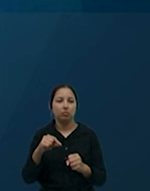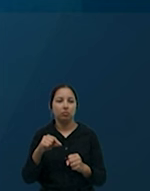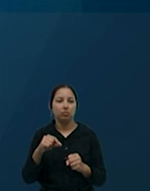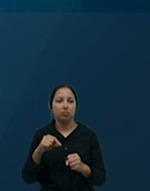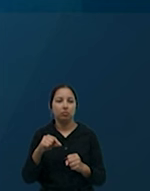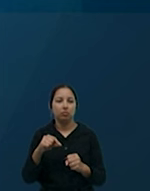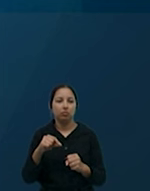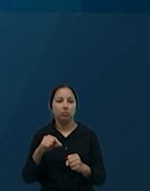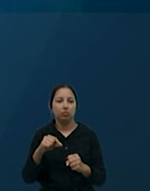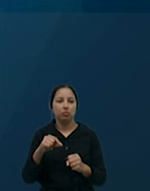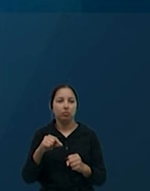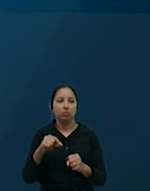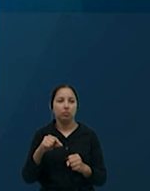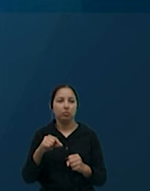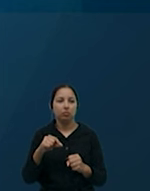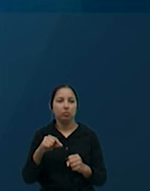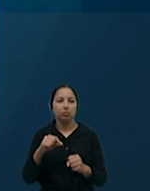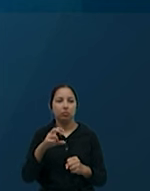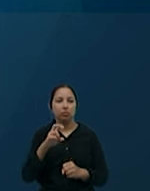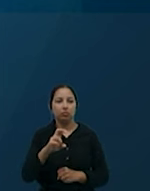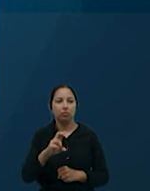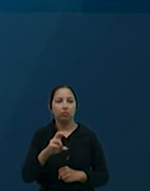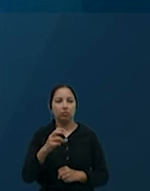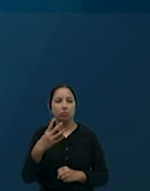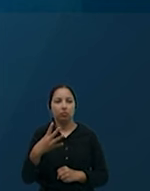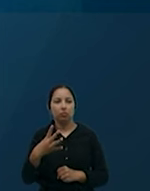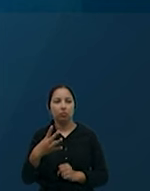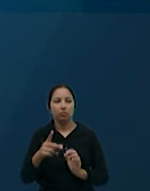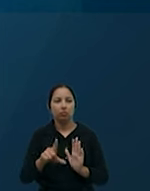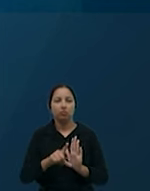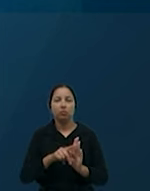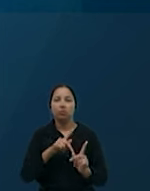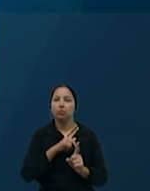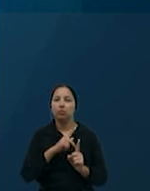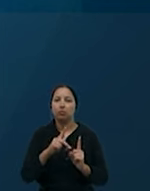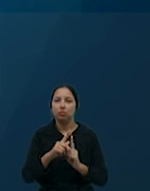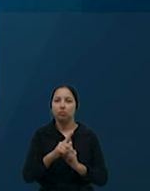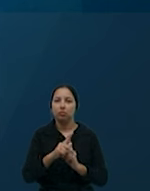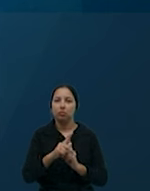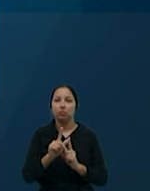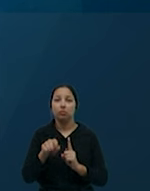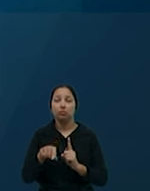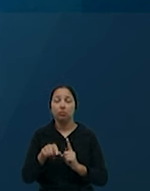50. O artigo 54 da Lei de Previdência, ela, inclusive,